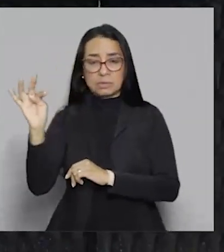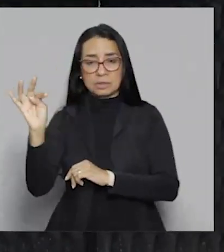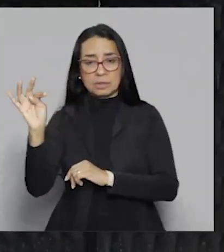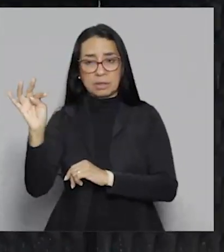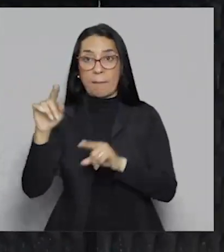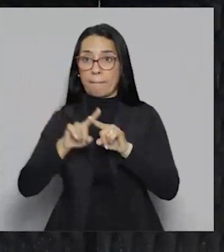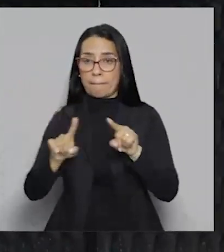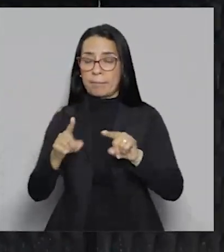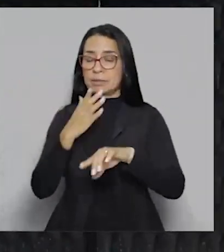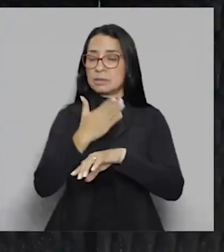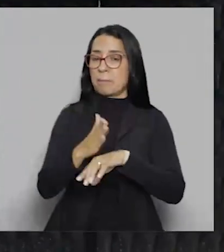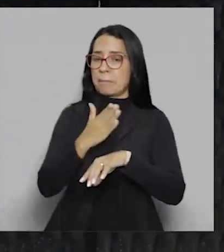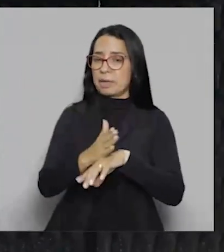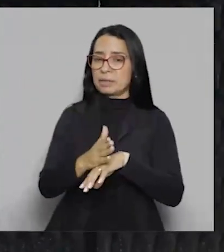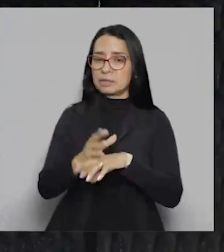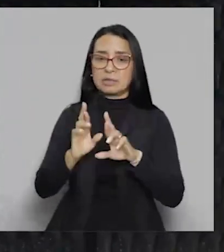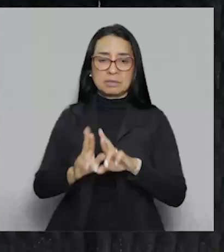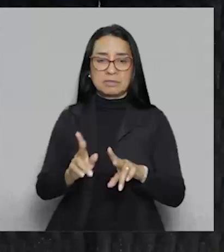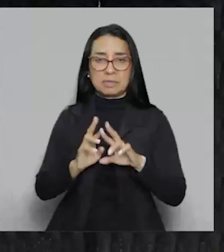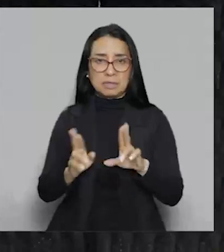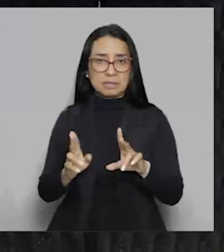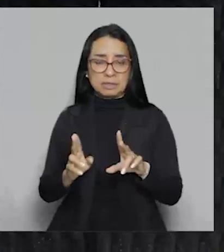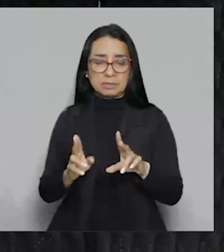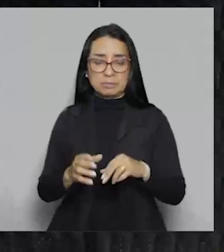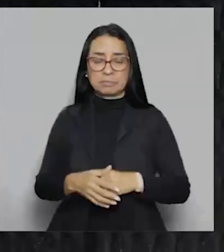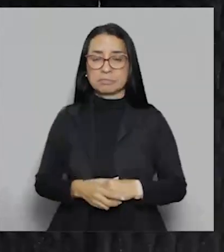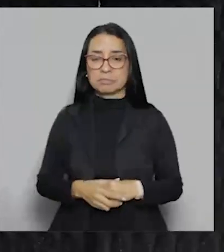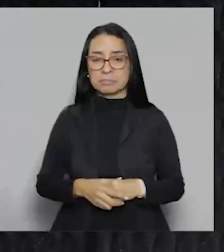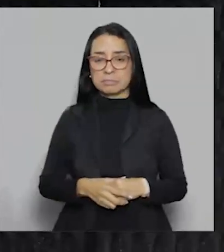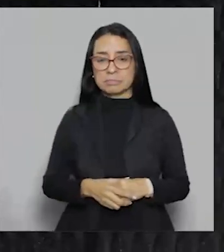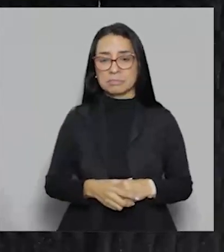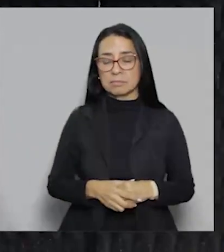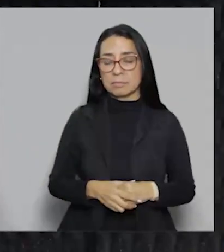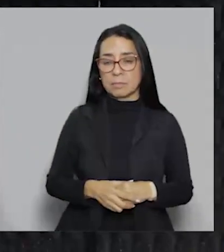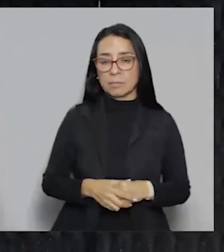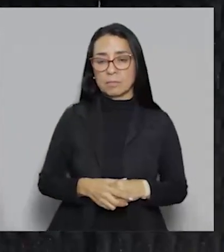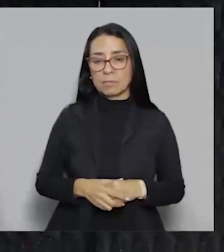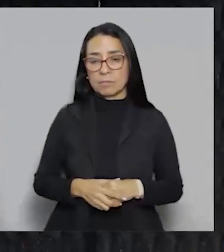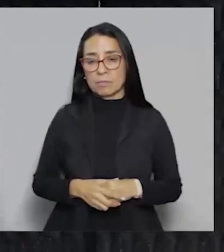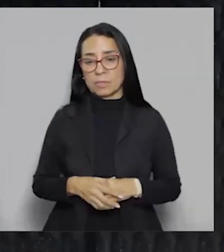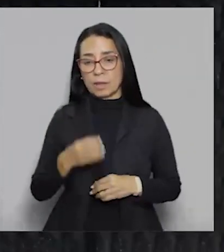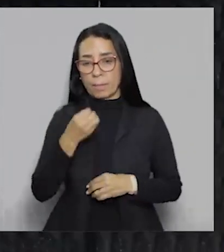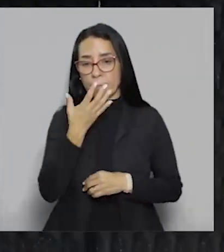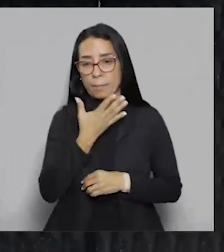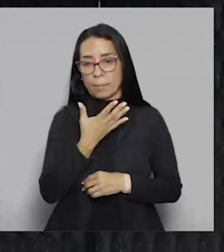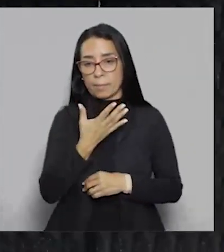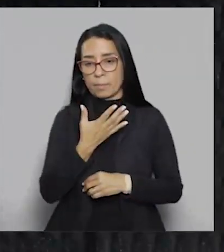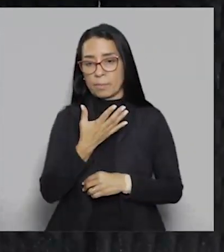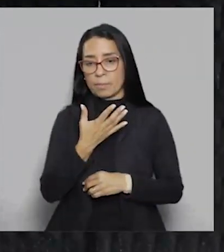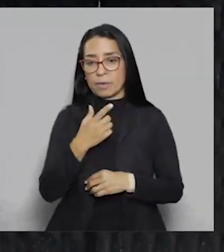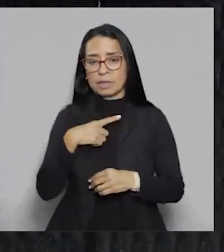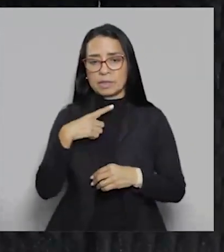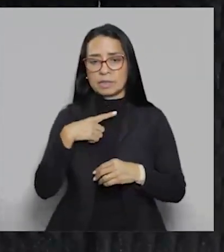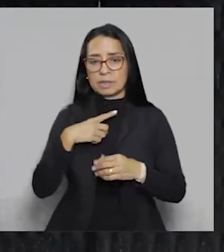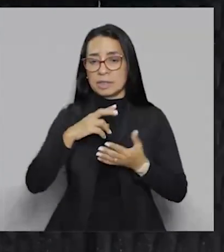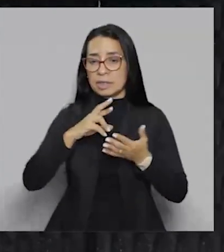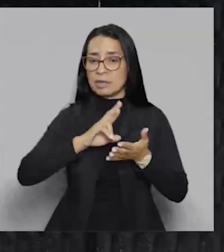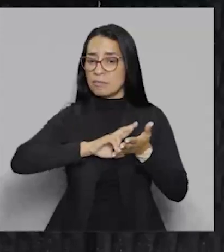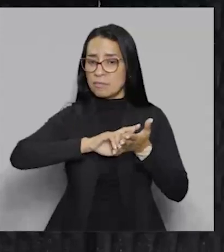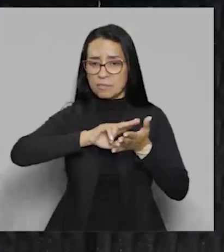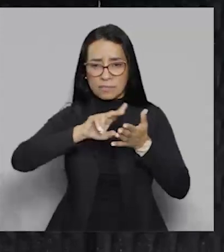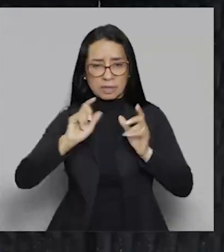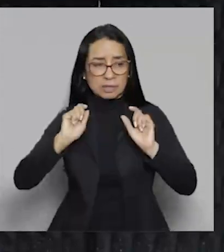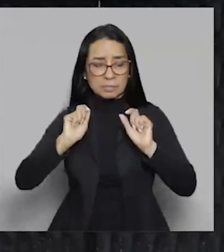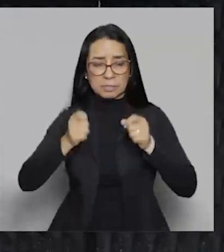mais bruta, crua, pesada, racista e violenta? Bom, eu coloquei várias possibilidades que a gente chama